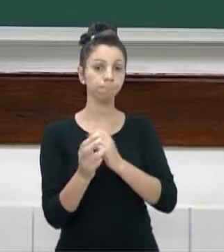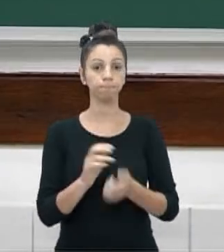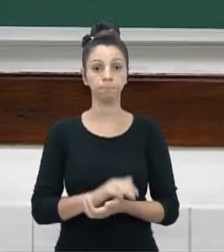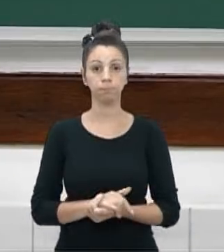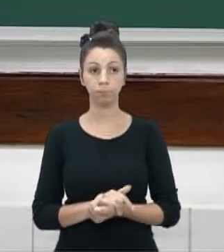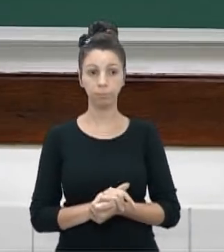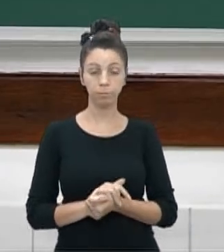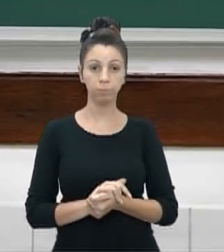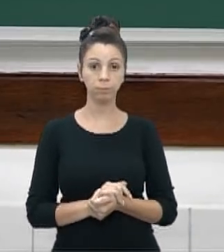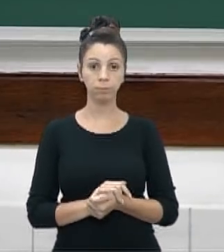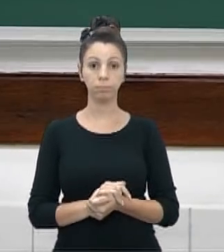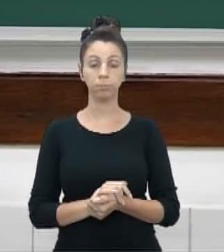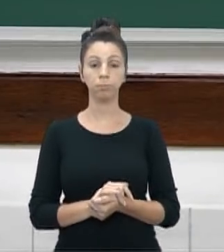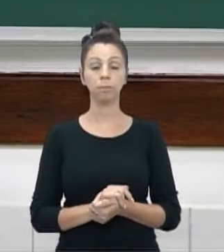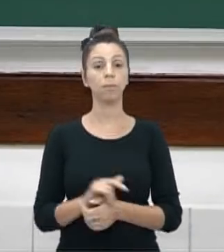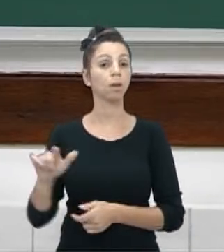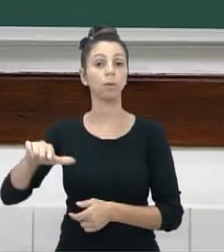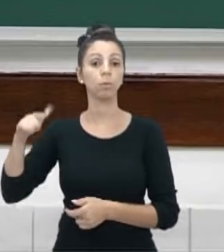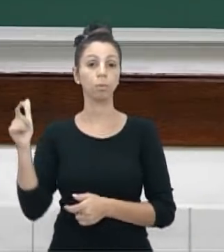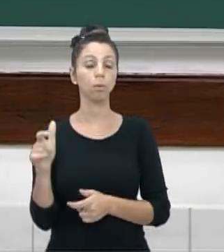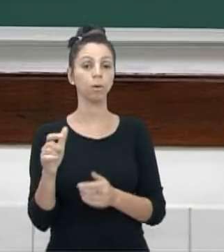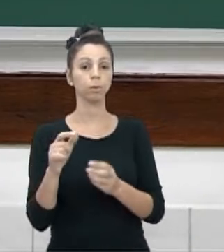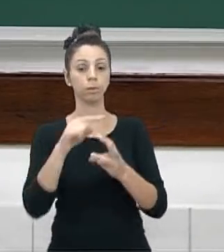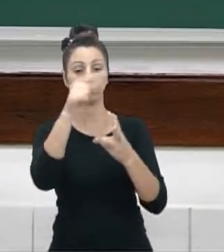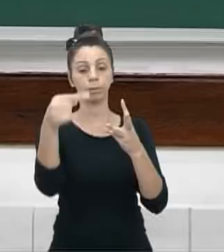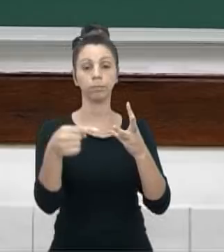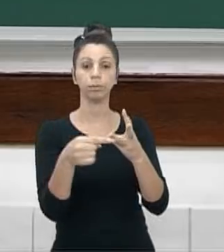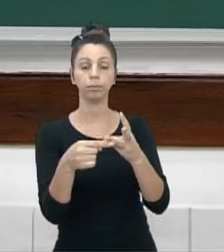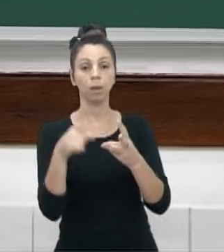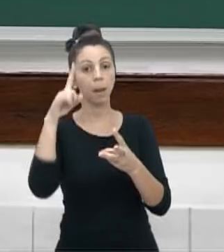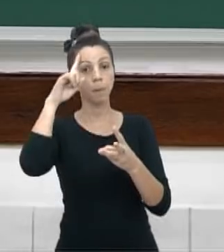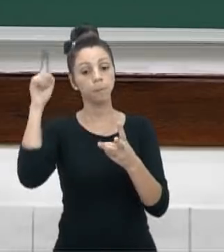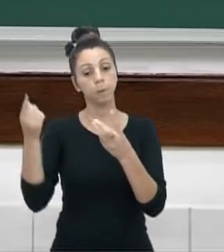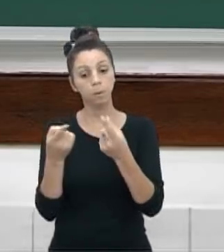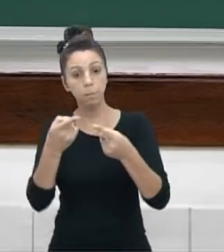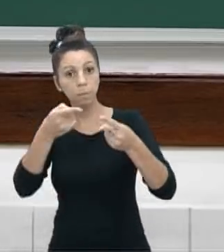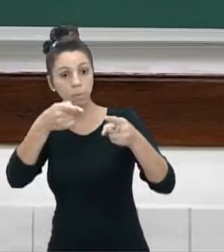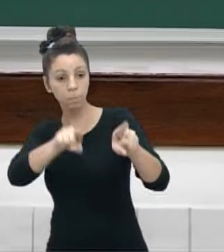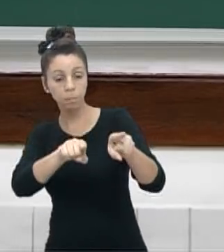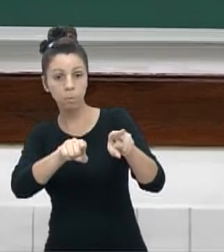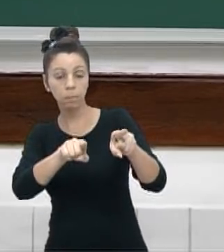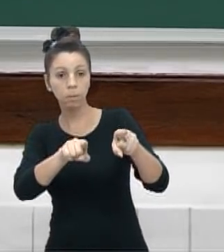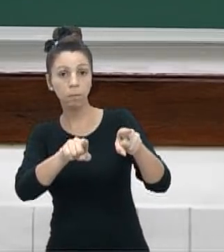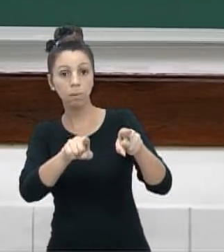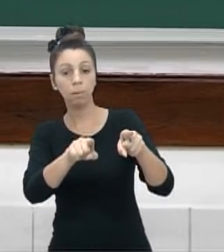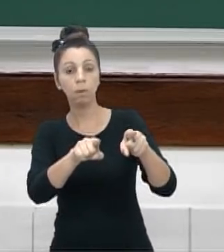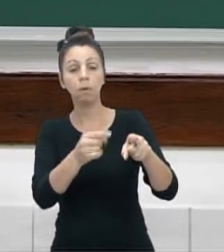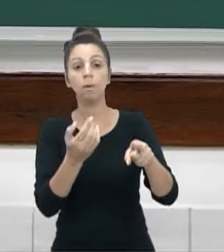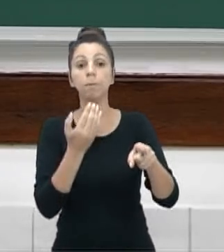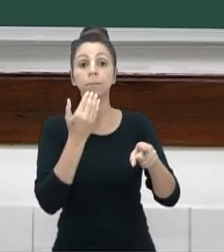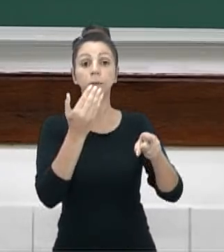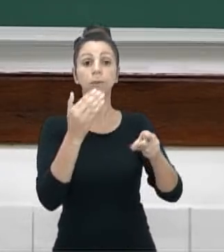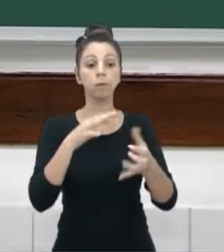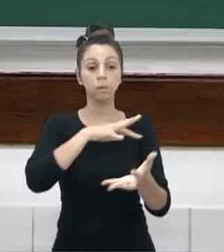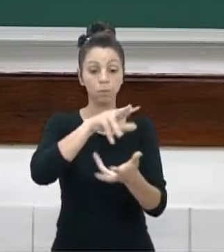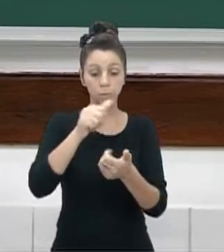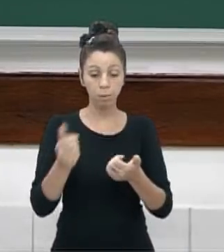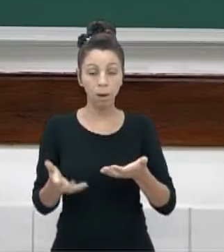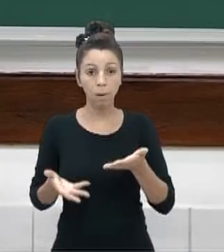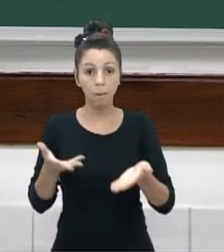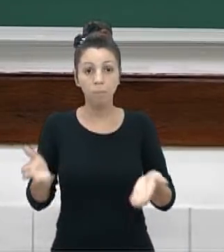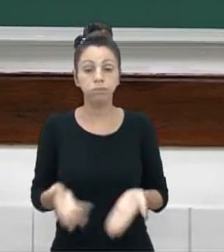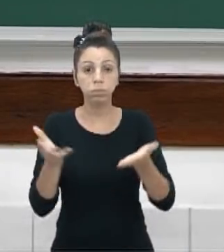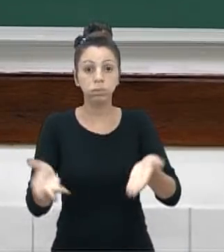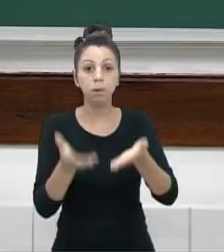hipertensão. E no outro folder aqui é do Dia do Desafio, né, convocando a sociedade, a comunidade a participar, né,